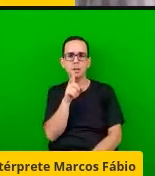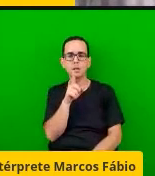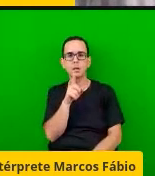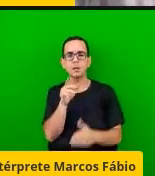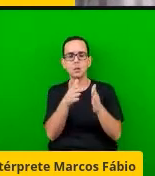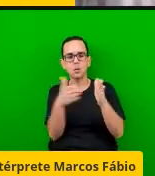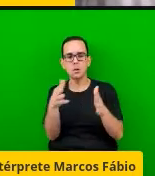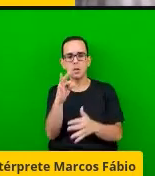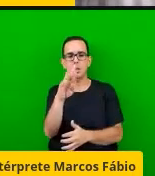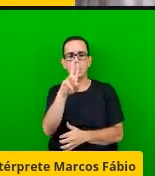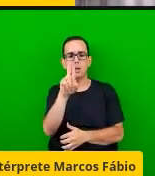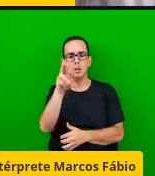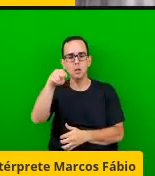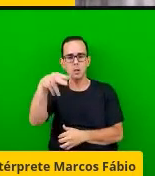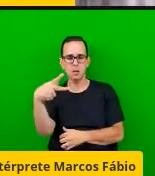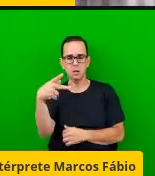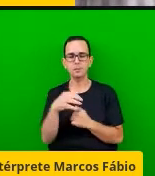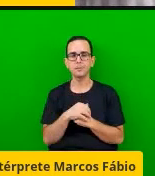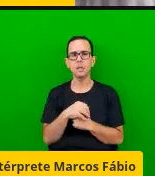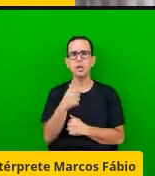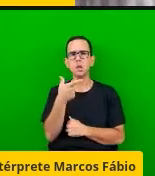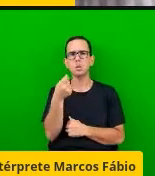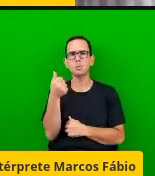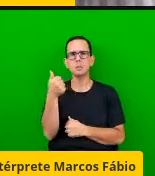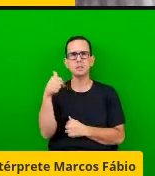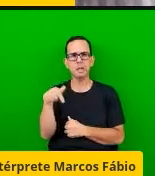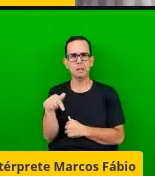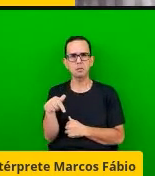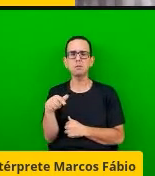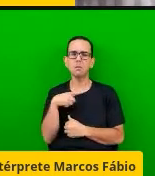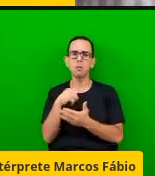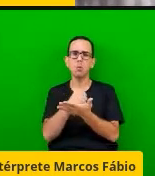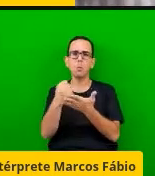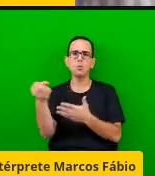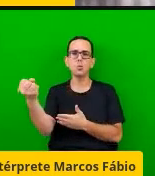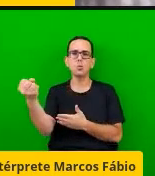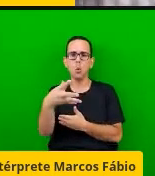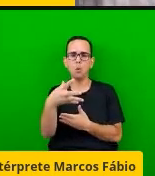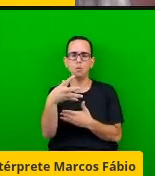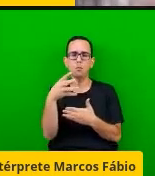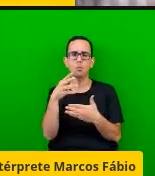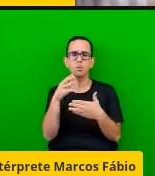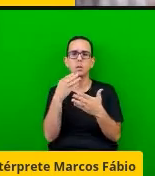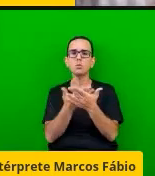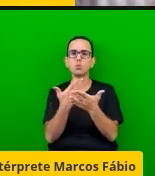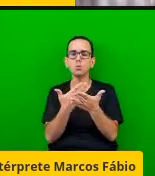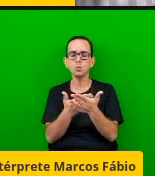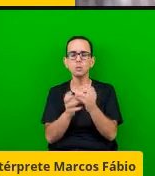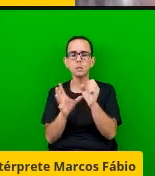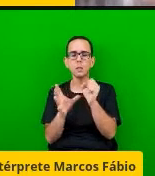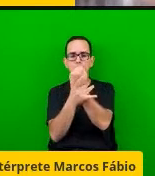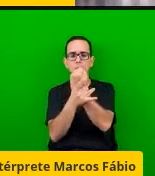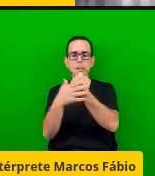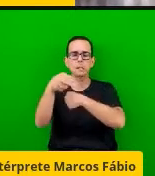Em 2017, a gente vai ter o lançamento de um documento chamado a Nova Doutrina de Segurança Nacional. Esse documento